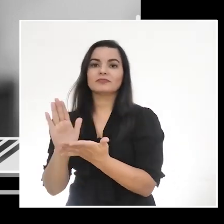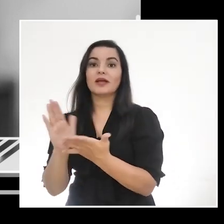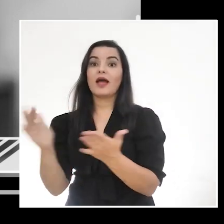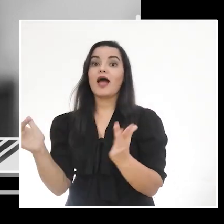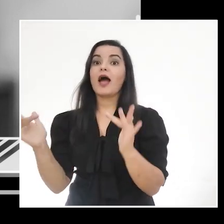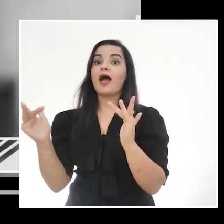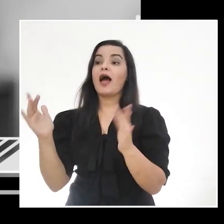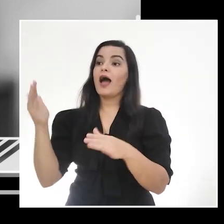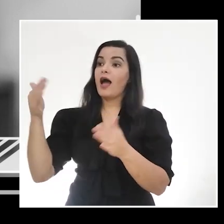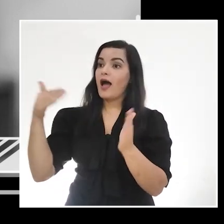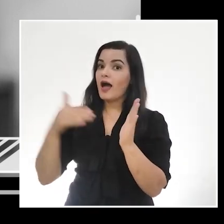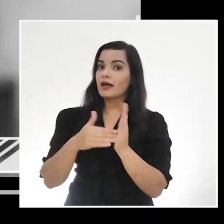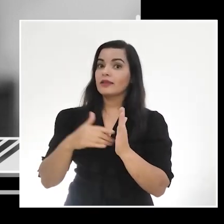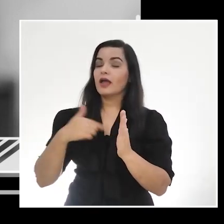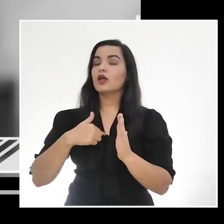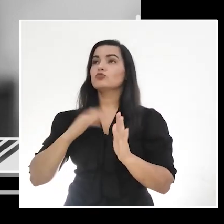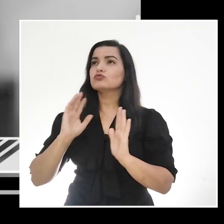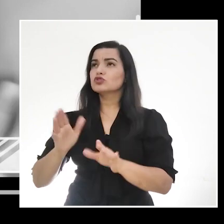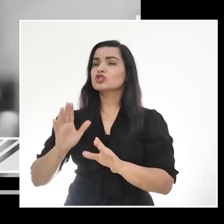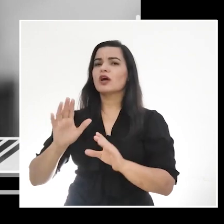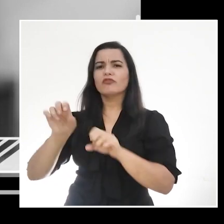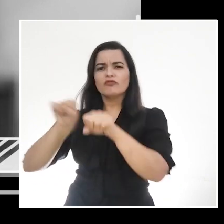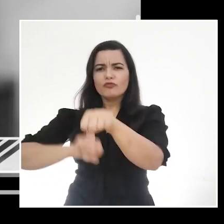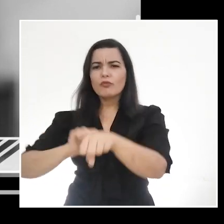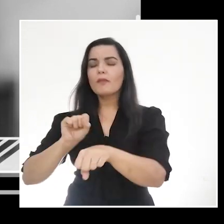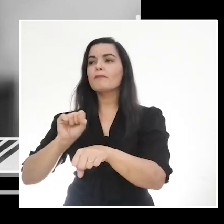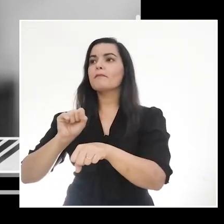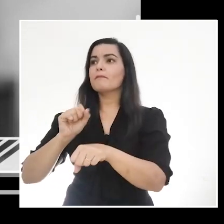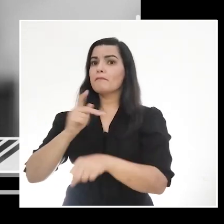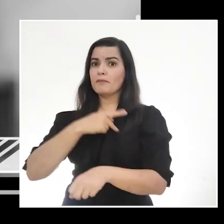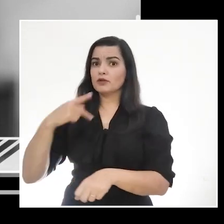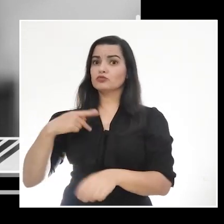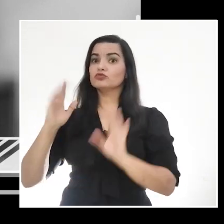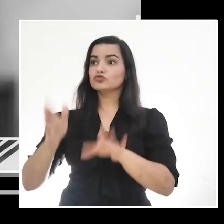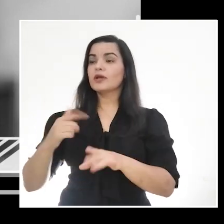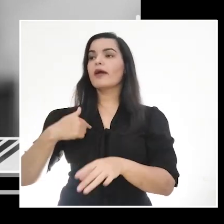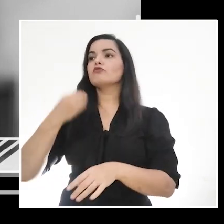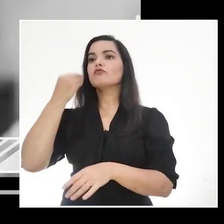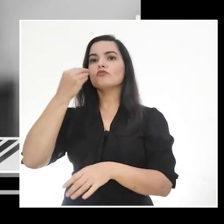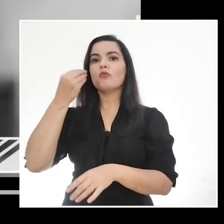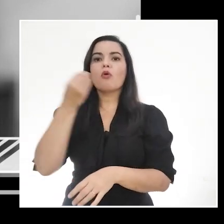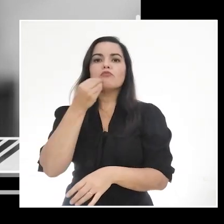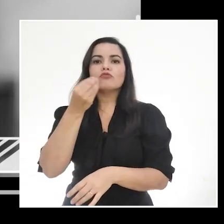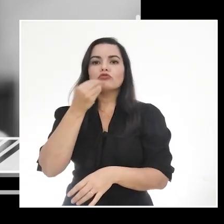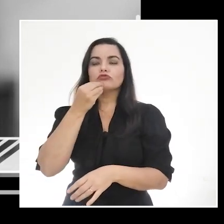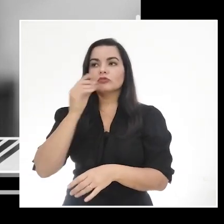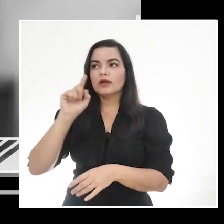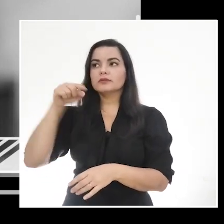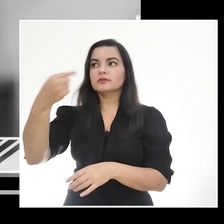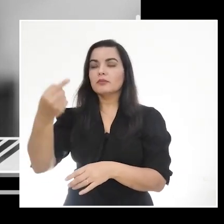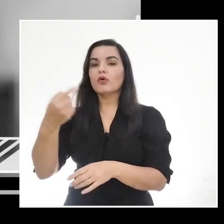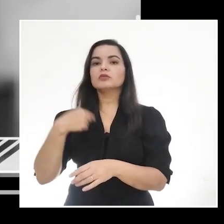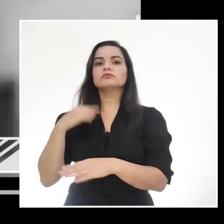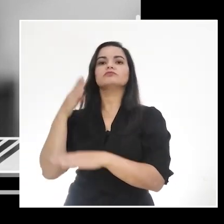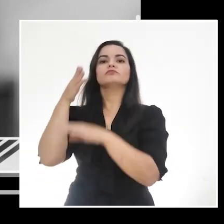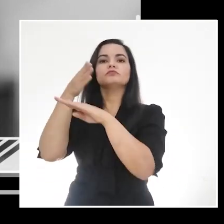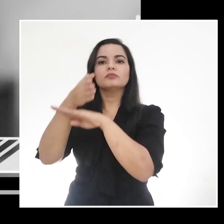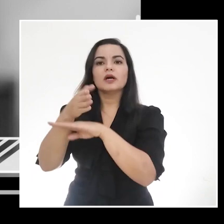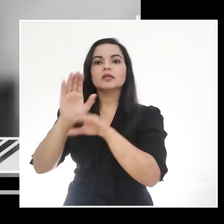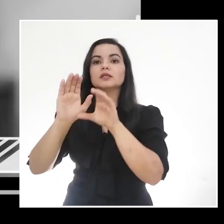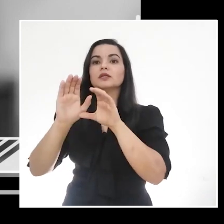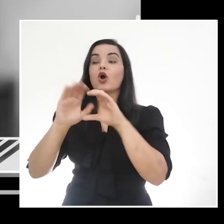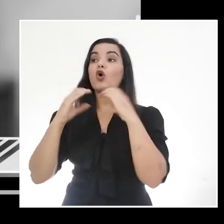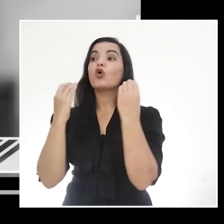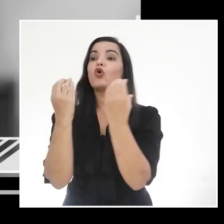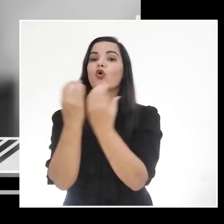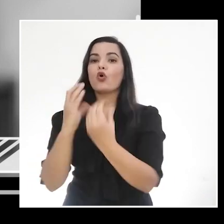minha mente essas duas coisas estavam desassociadas. Até que, já pastor e estando no ministério há alguns